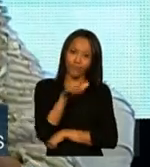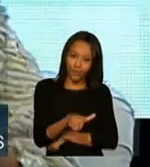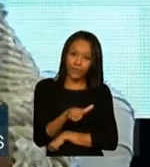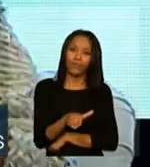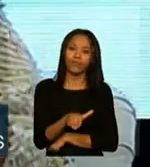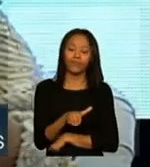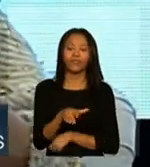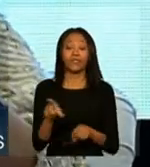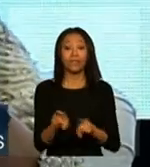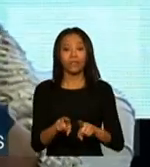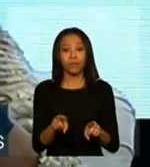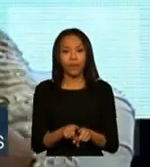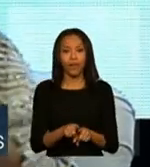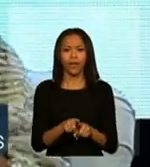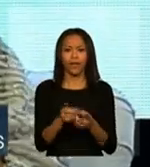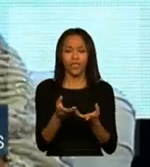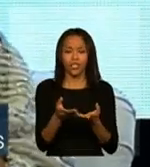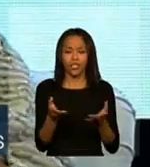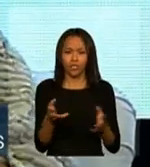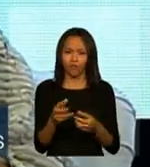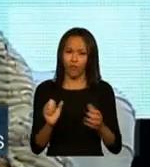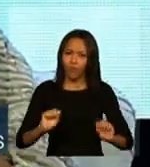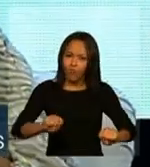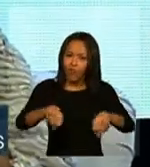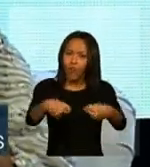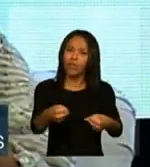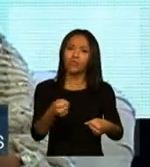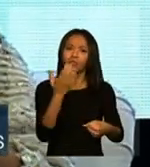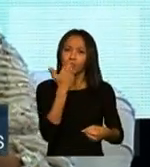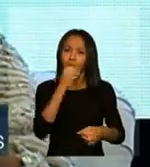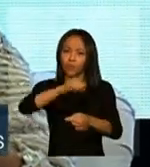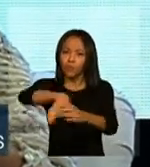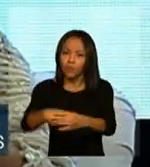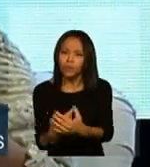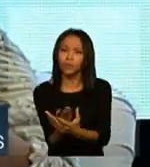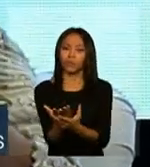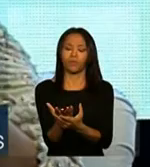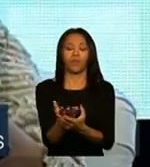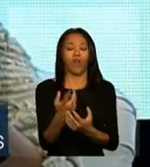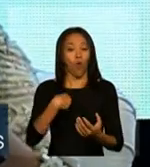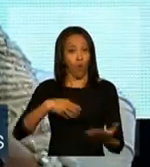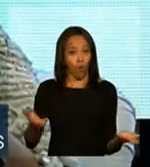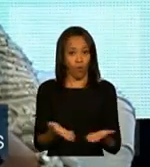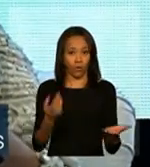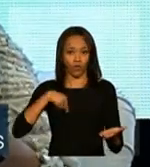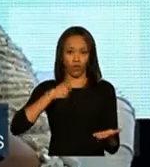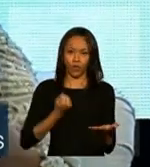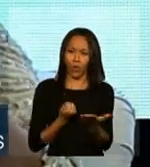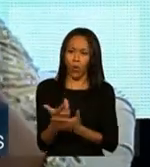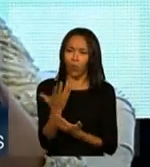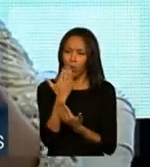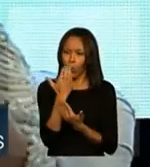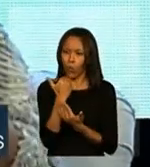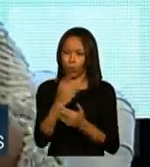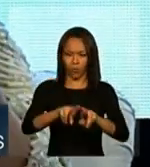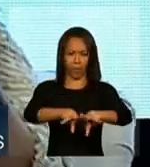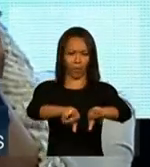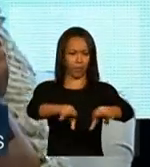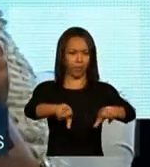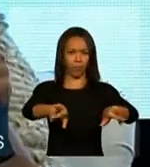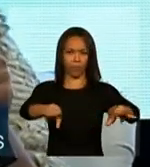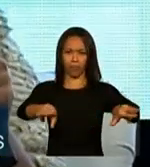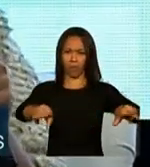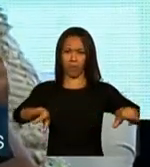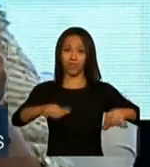construção de uma cadeia de suprimentos no Brasil. Hoje nós compramos uma cadeia com diversidade, são mais de 3